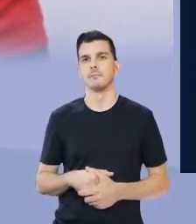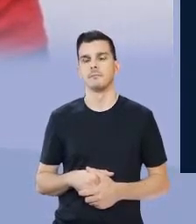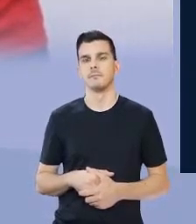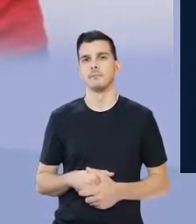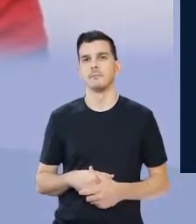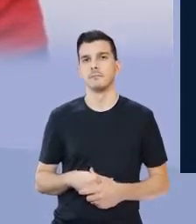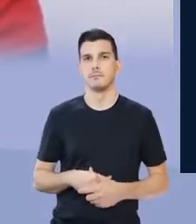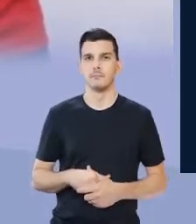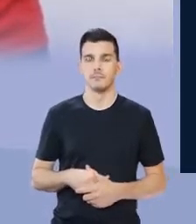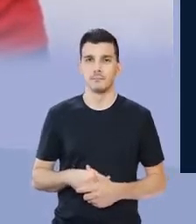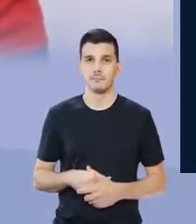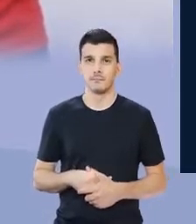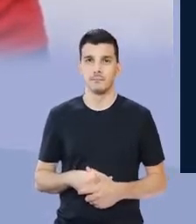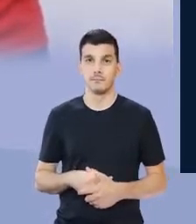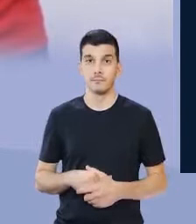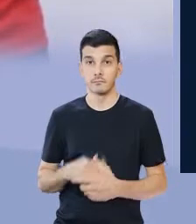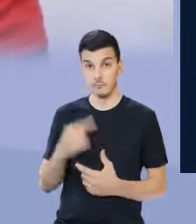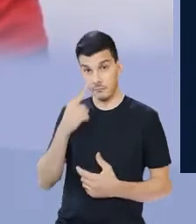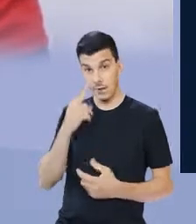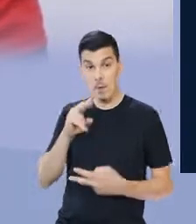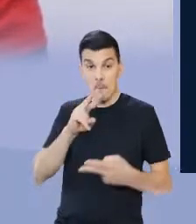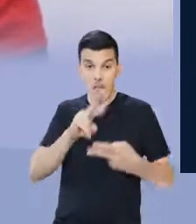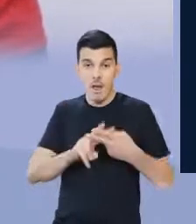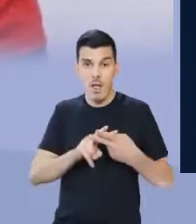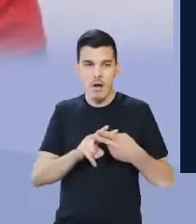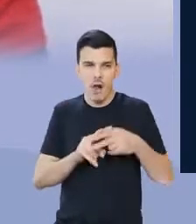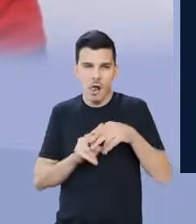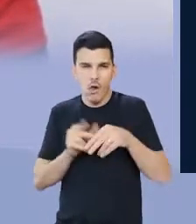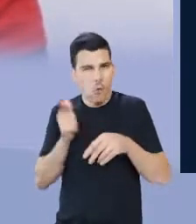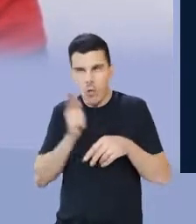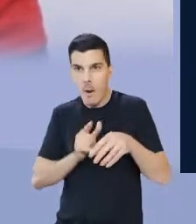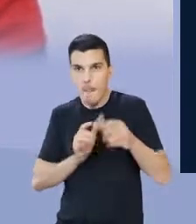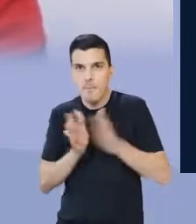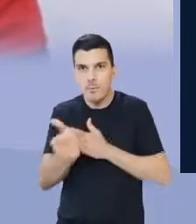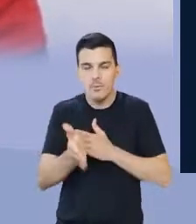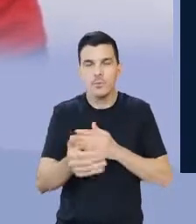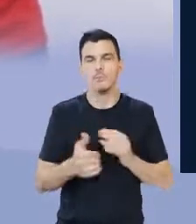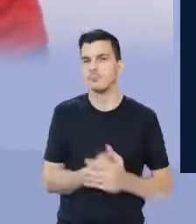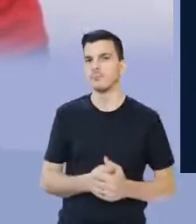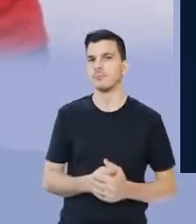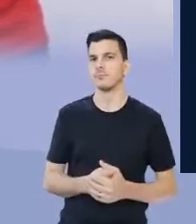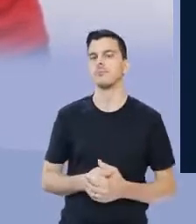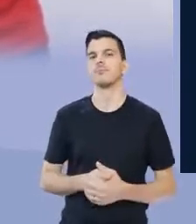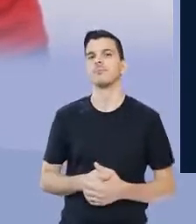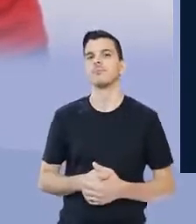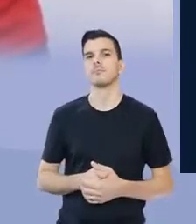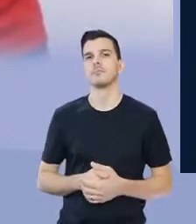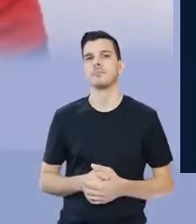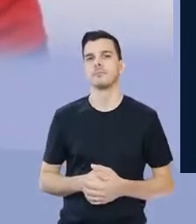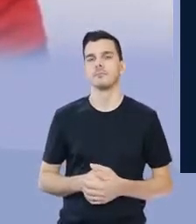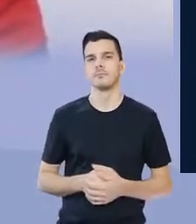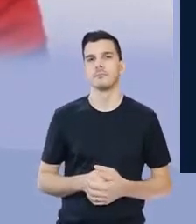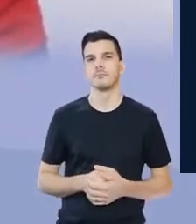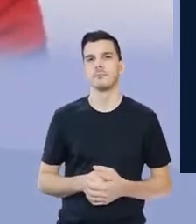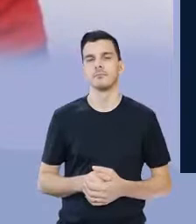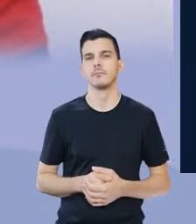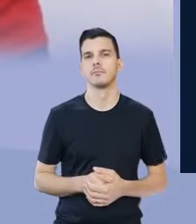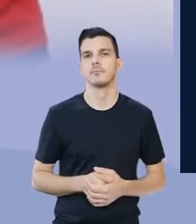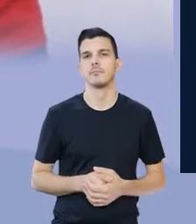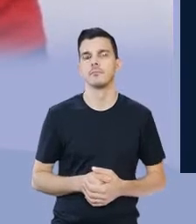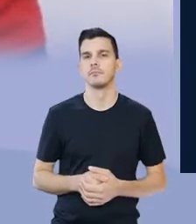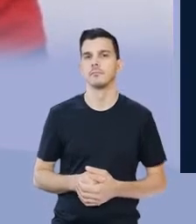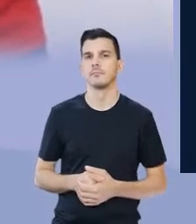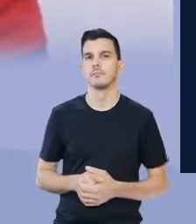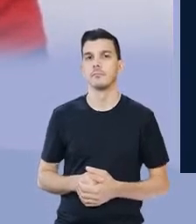get away. Os prisioneiros conseguiram fugir. Get back, que é uma música dos Beatles, fica aí a dica, hein?